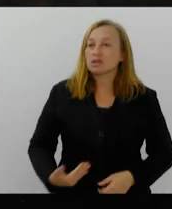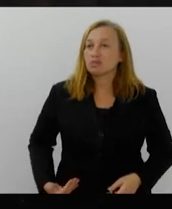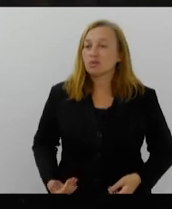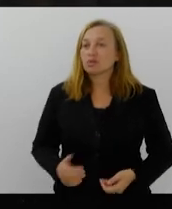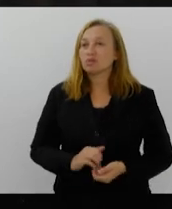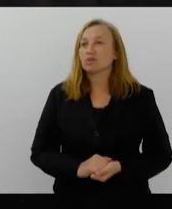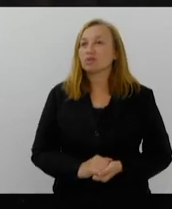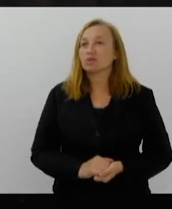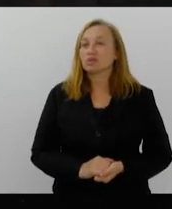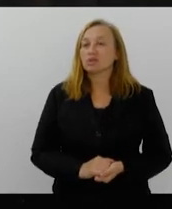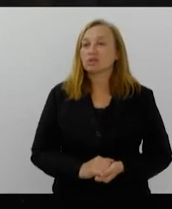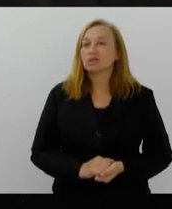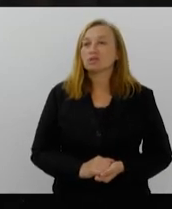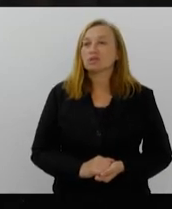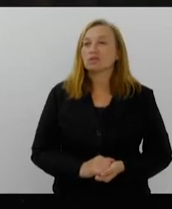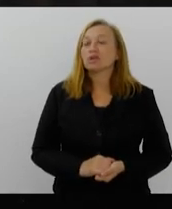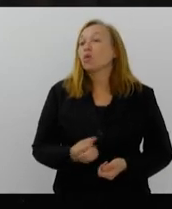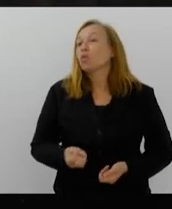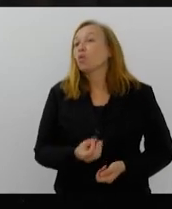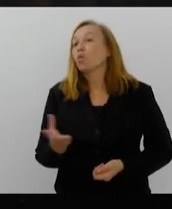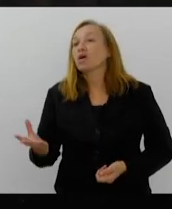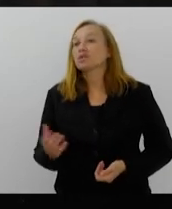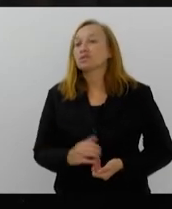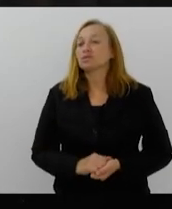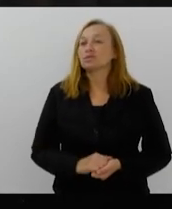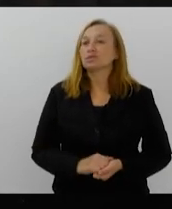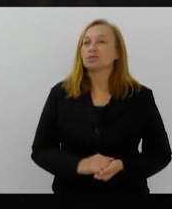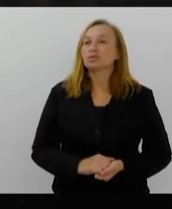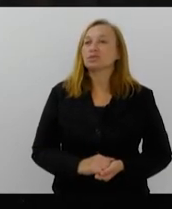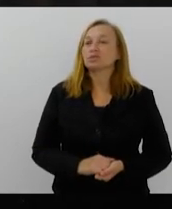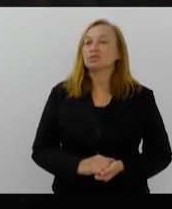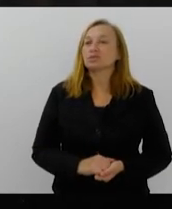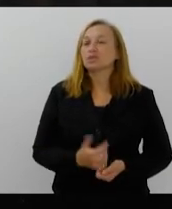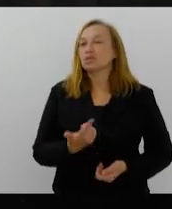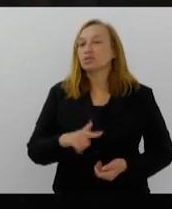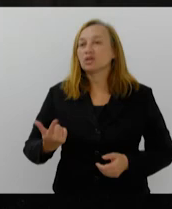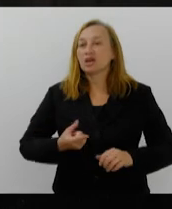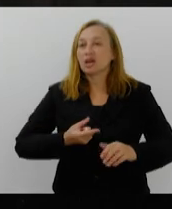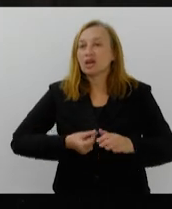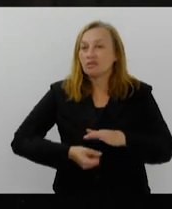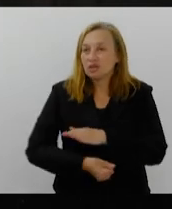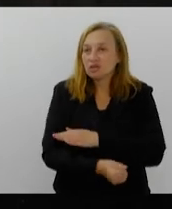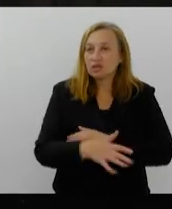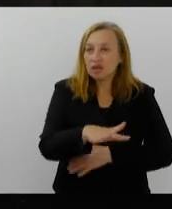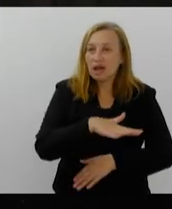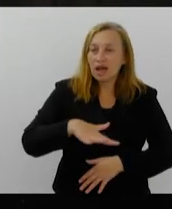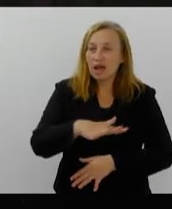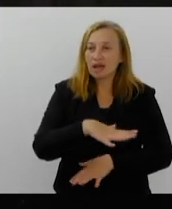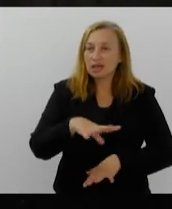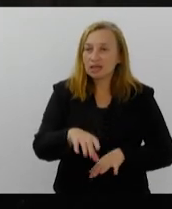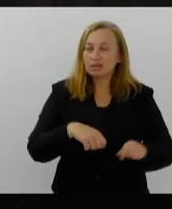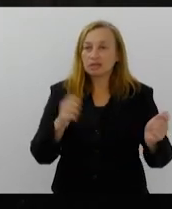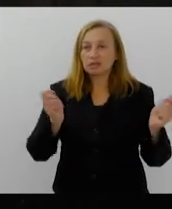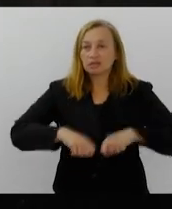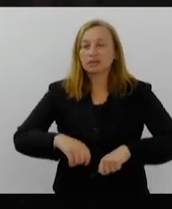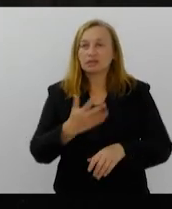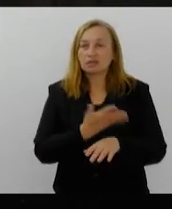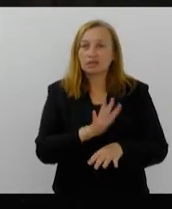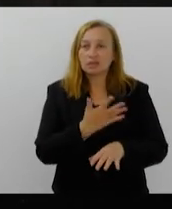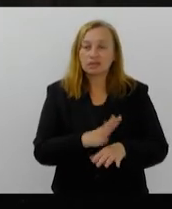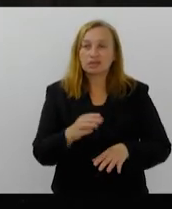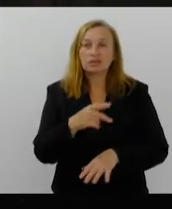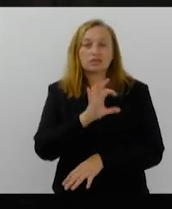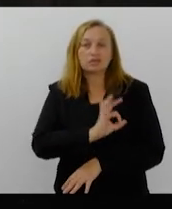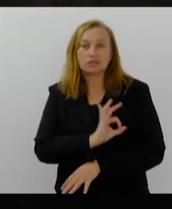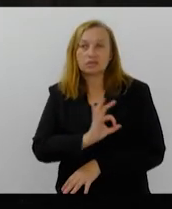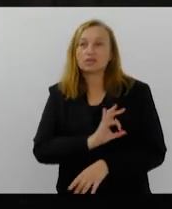está expressa no orçamento, enquanto há um desinvestimento nas áreas de capacitação, treinamento dos policiais e